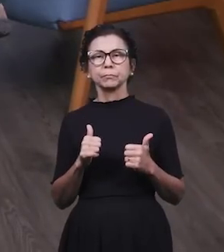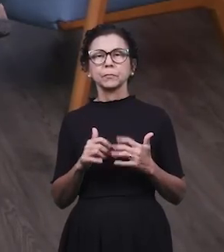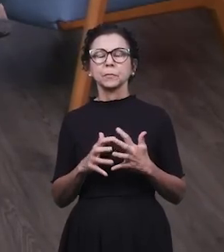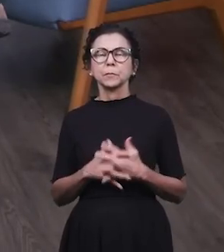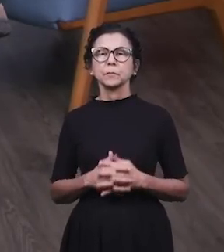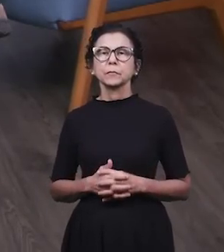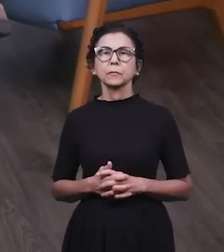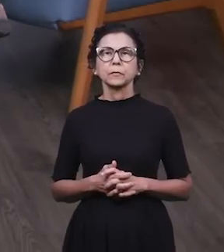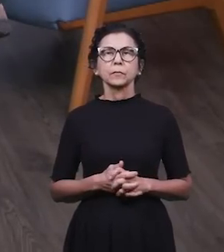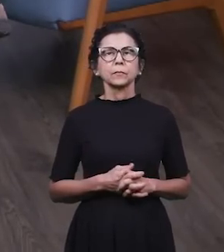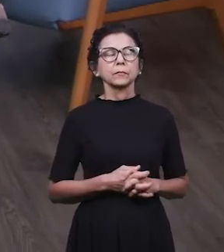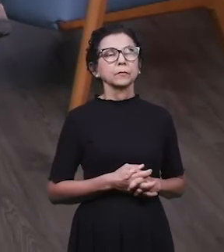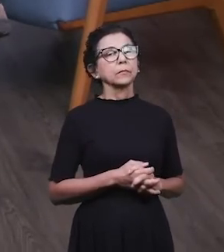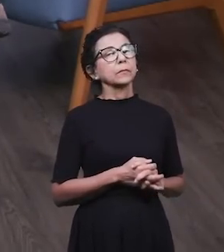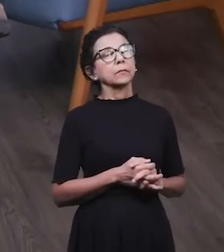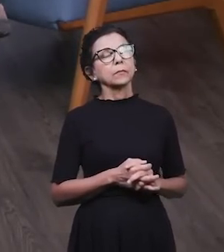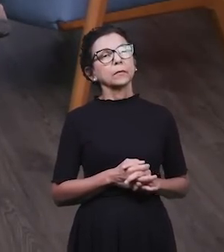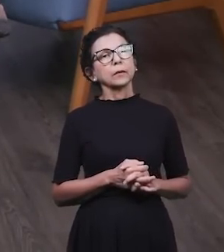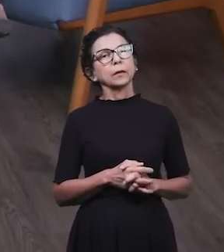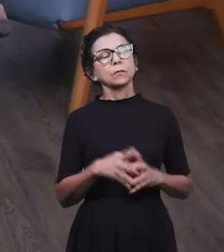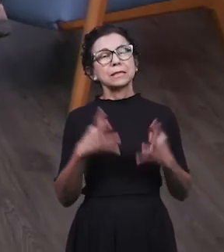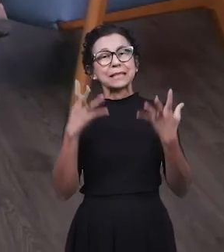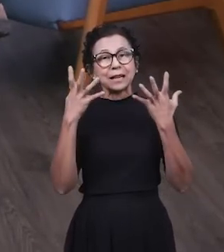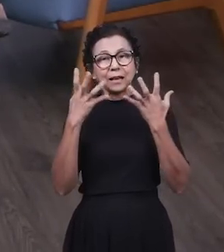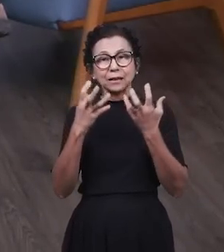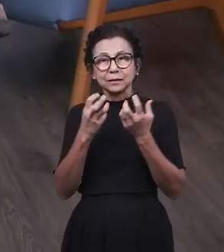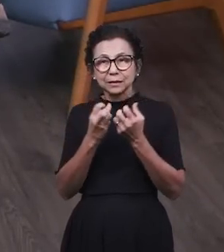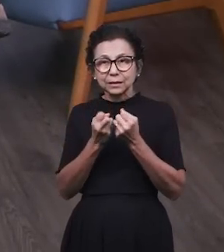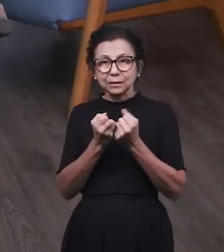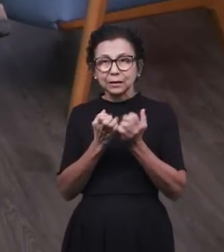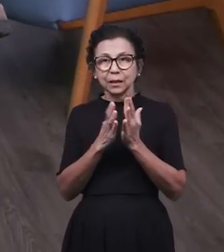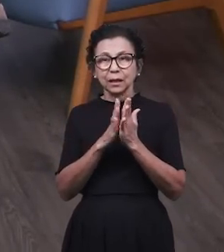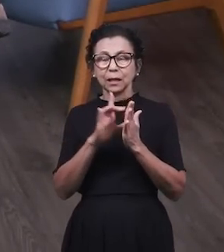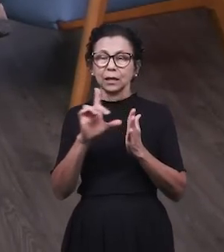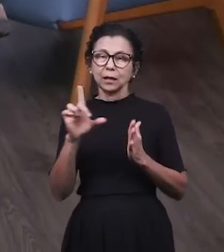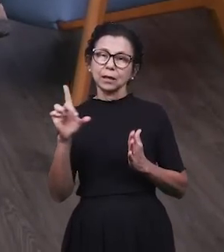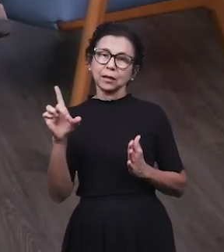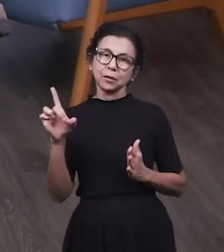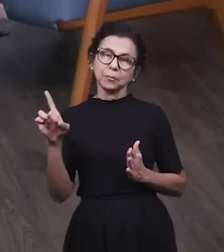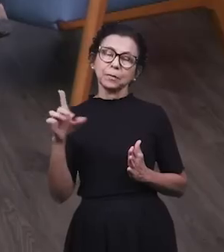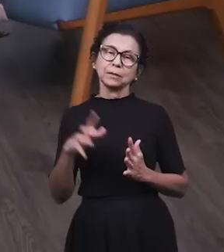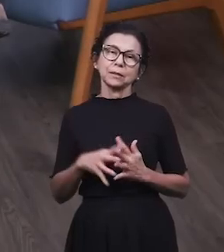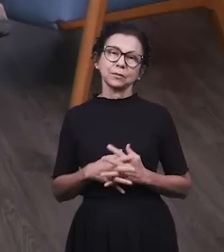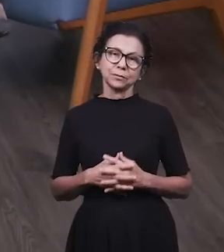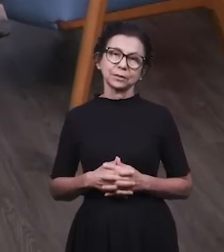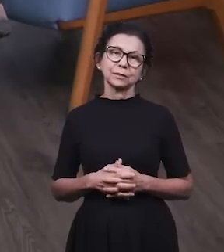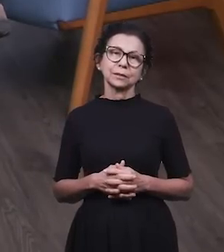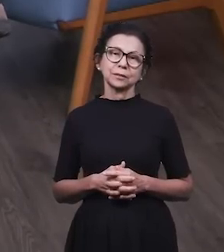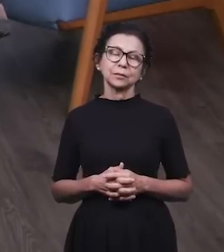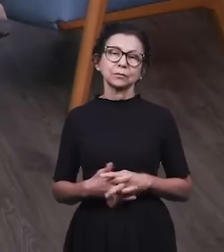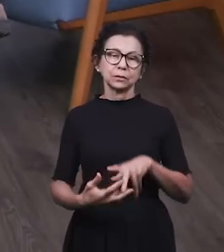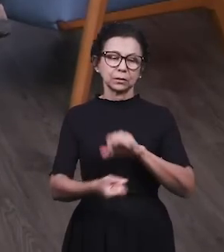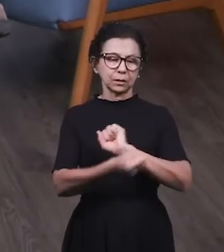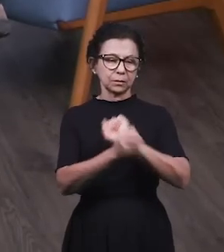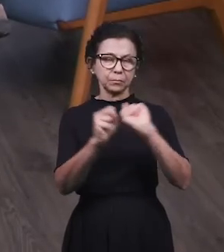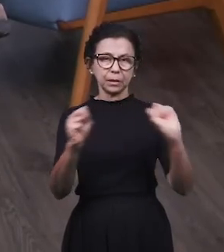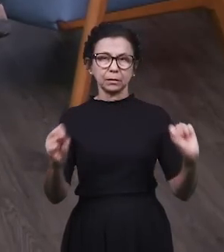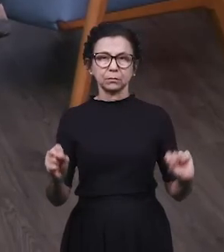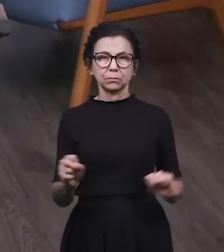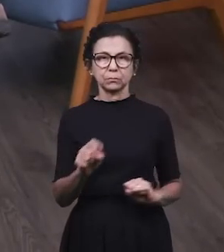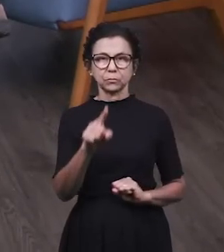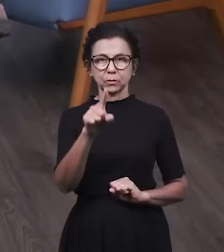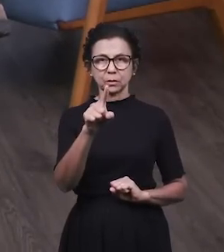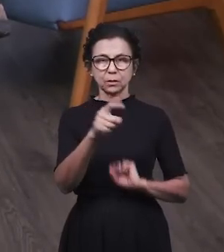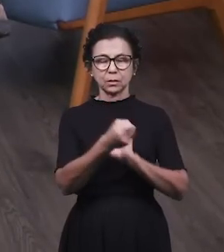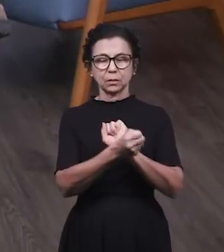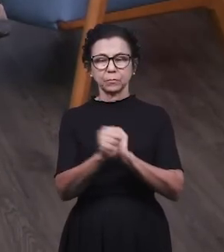não se submeter, não se curvar à oposição à palavra, é que os frutos eles aparecem na vida do crente. Ele